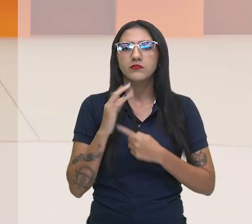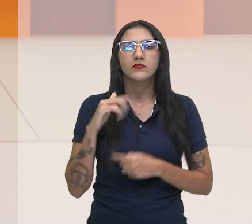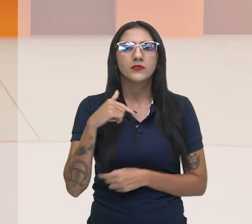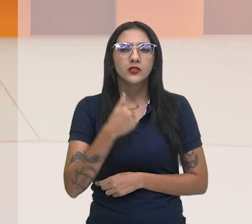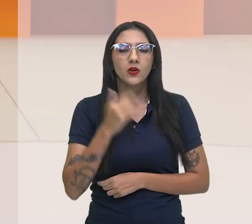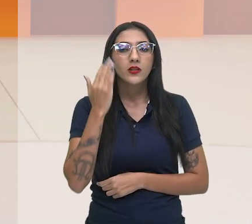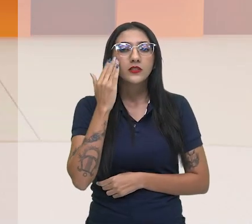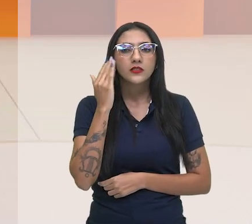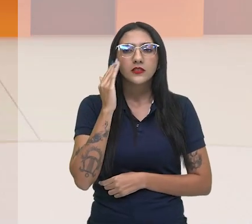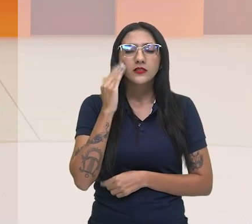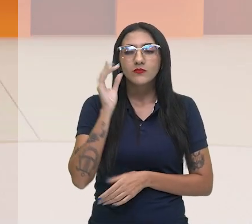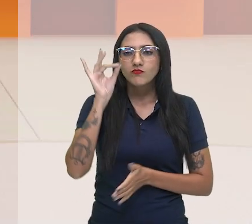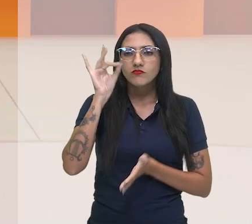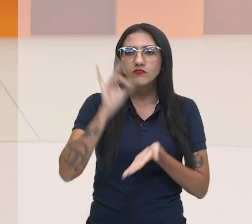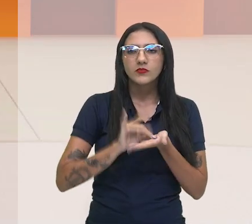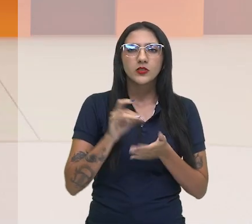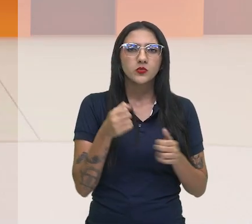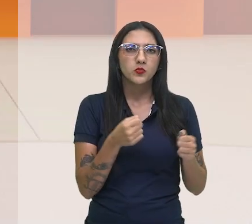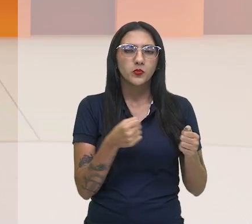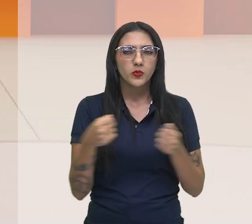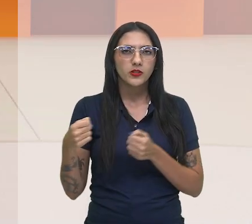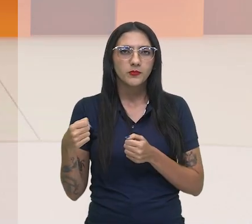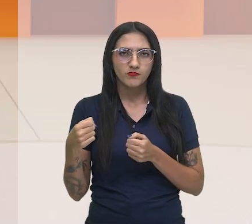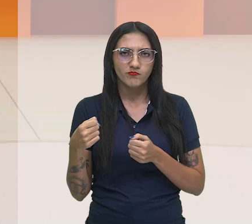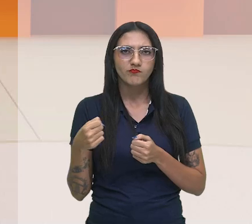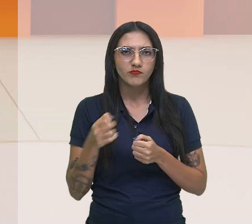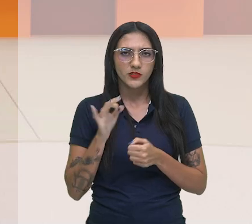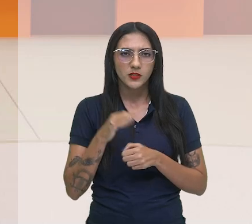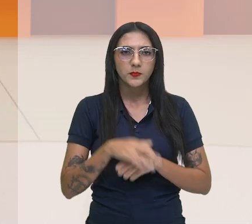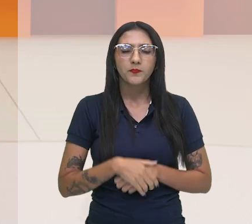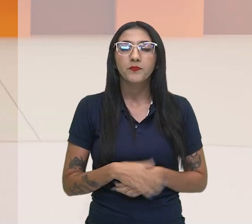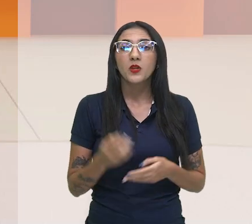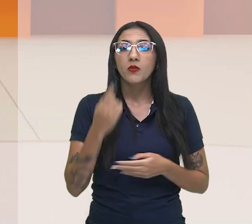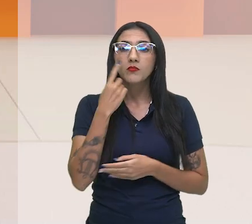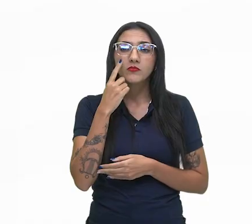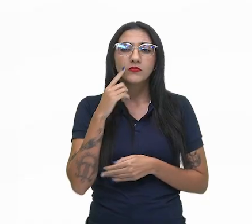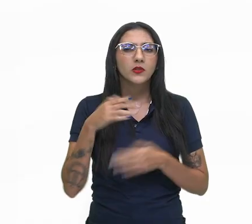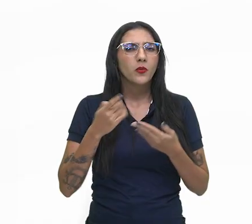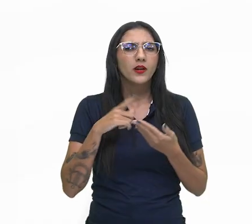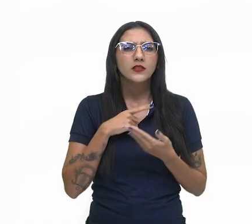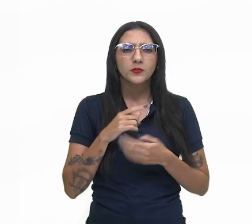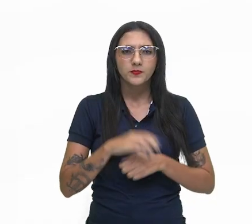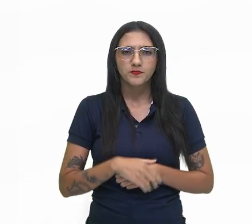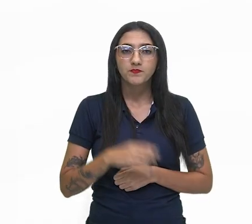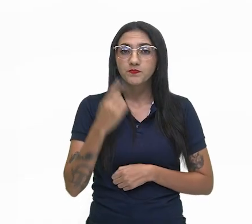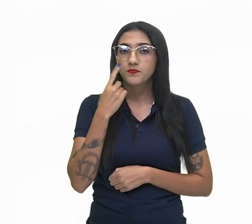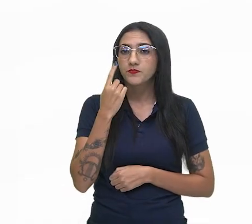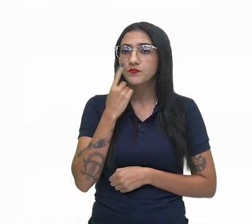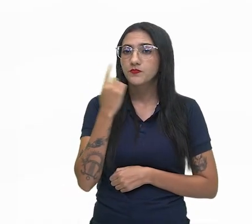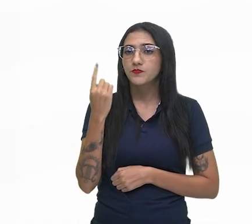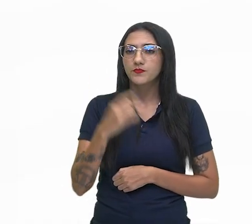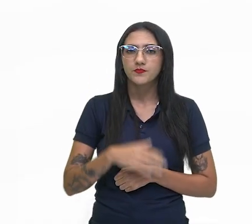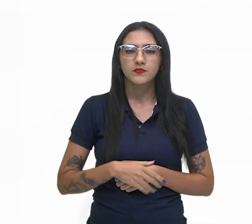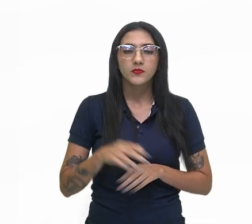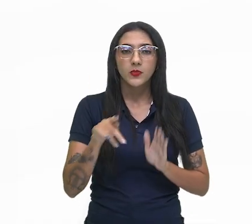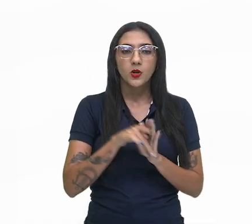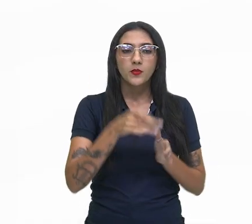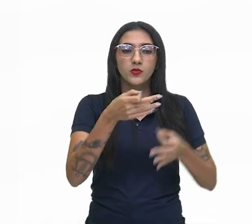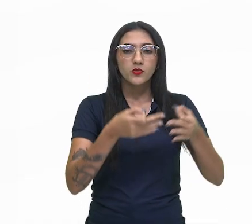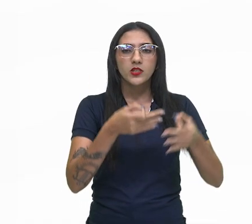essa legitimidade do poder. Tá bom? Vamos ver quais são essas fontes? Uma é a legitimidade